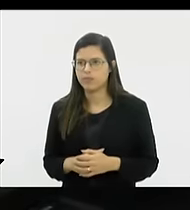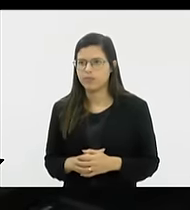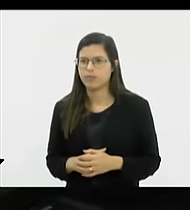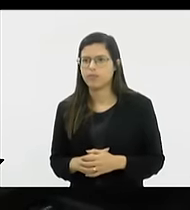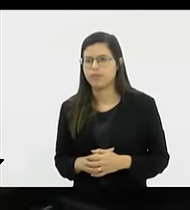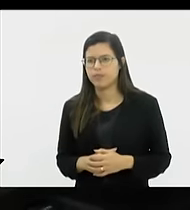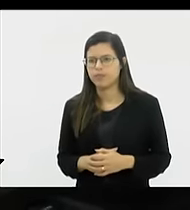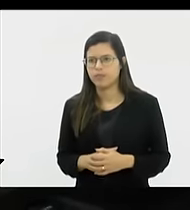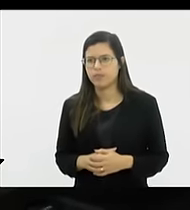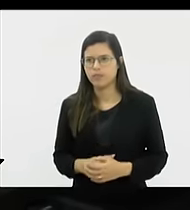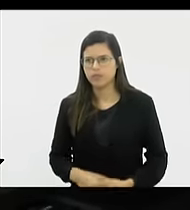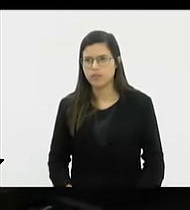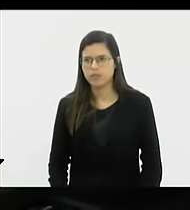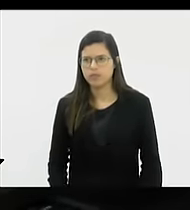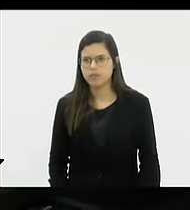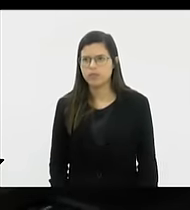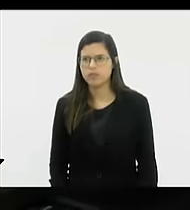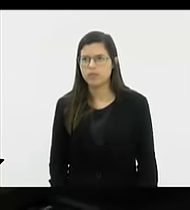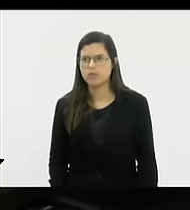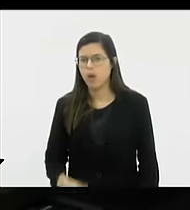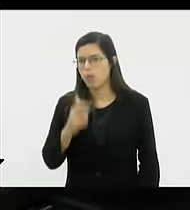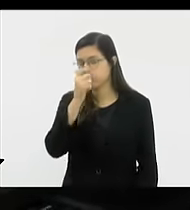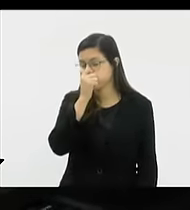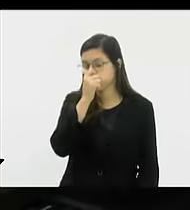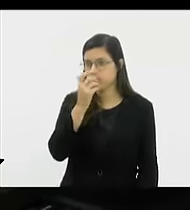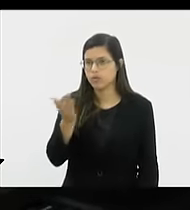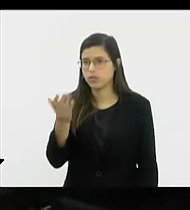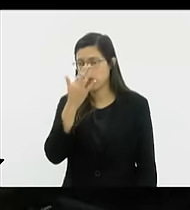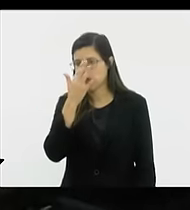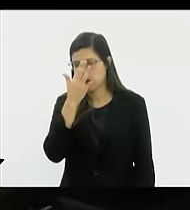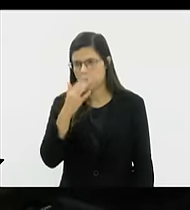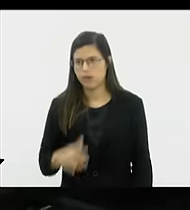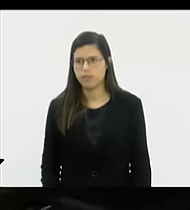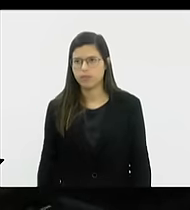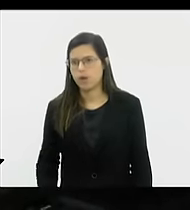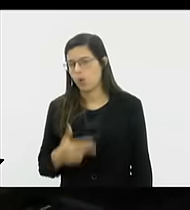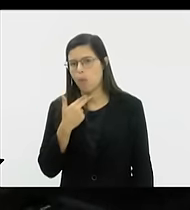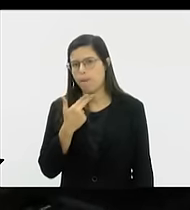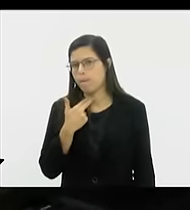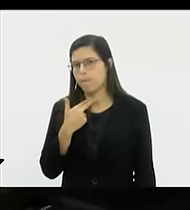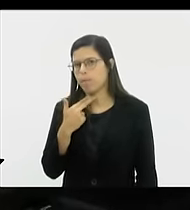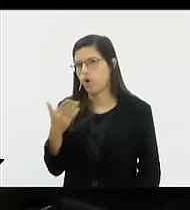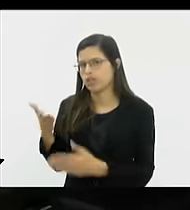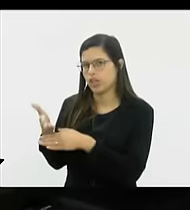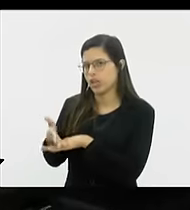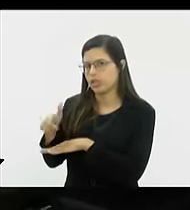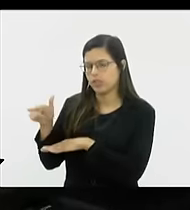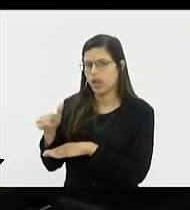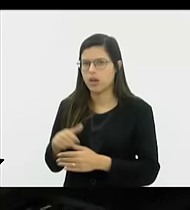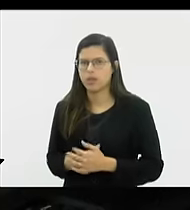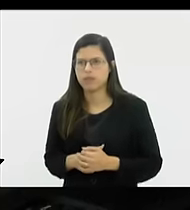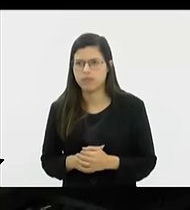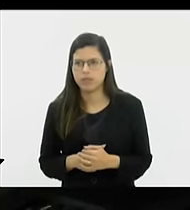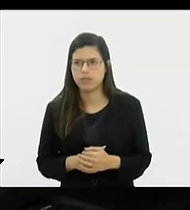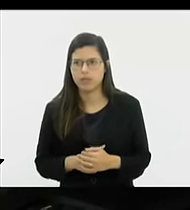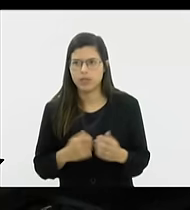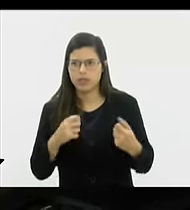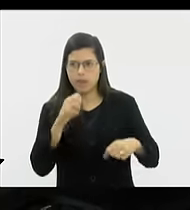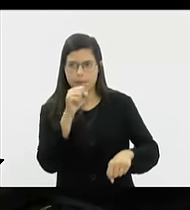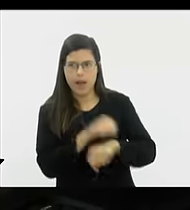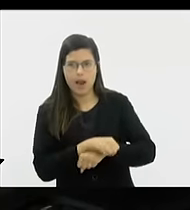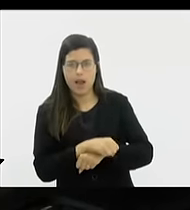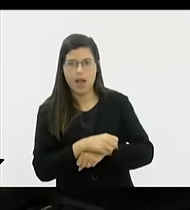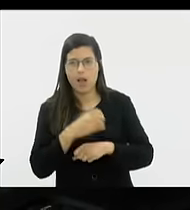van. Lotada. Pode ir um pouquinho. Aí a gente pode estar no terminal, não. Deputado Alan Lopes, fala aí, deputado. Não, onde tem que parar? No